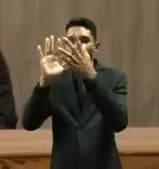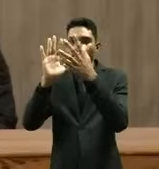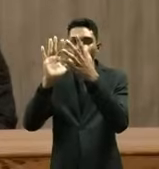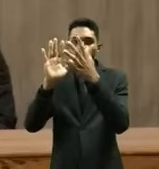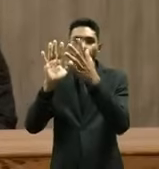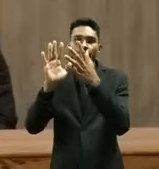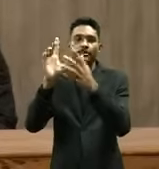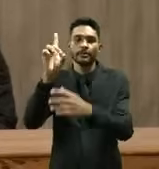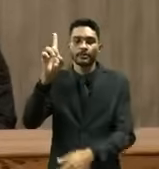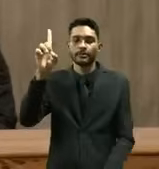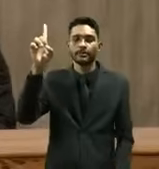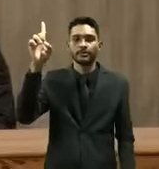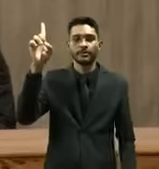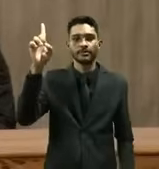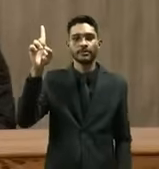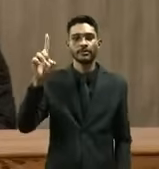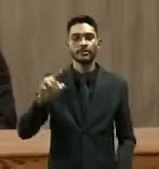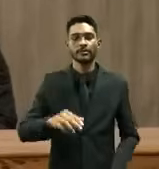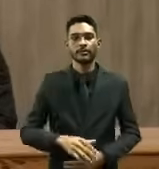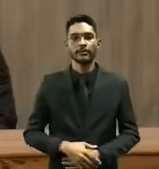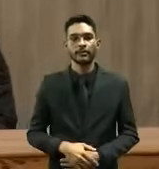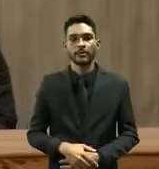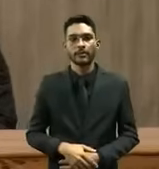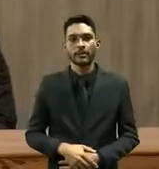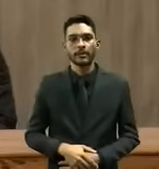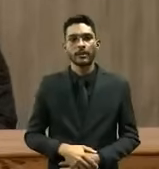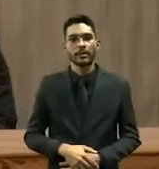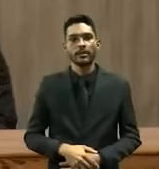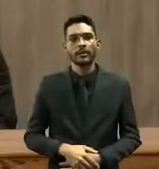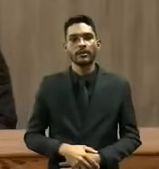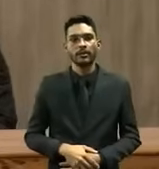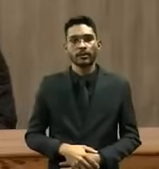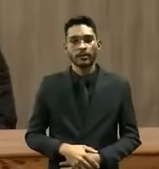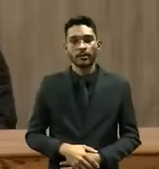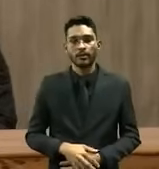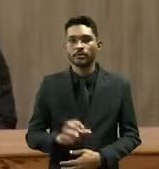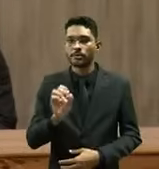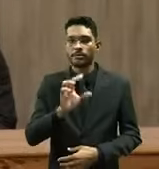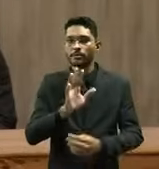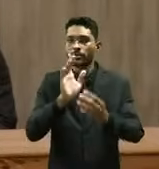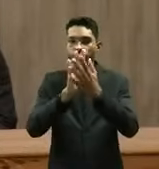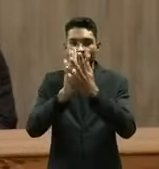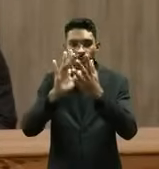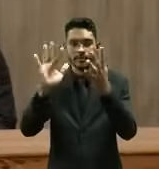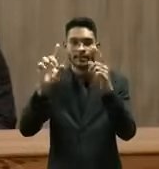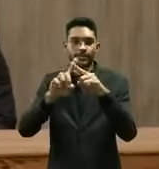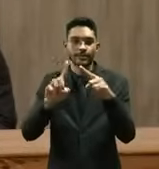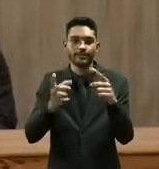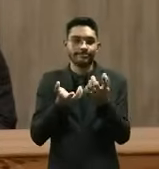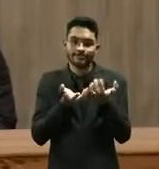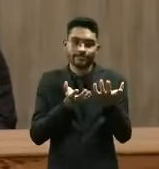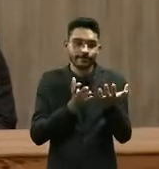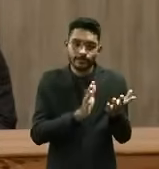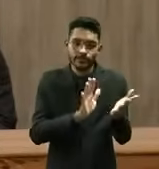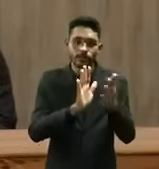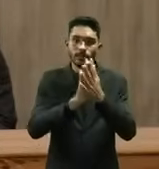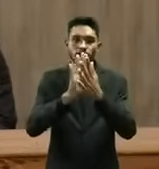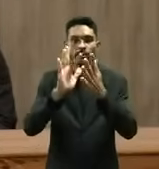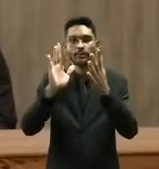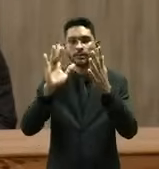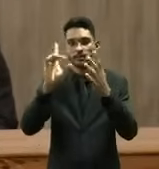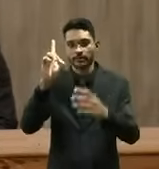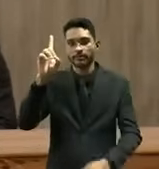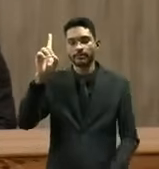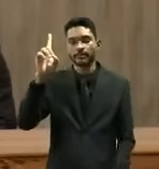coisas meus irmãos que é só pra gente glorificar Mas a gente não glorifica sabiam dessa